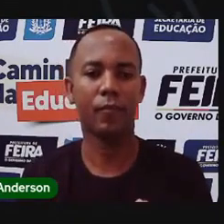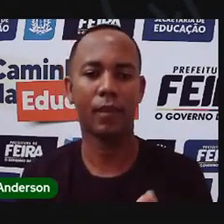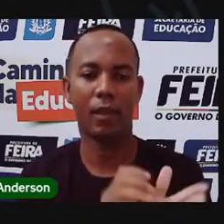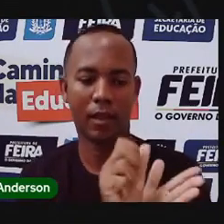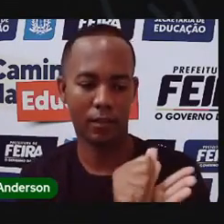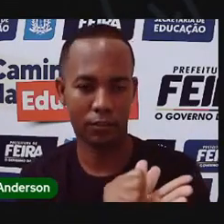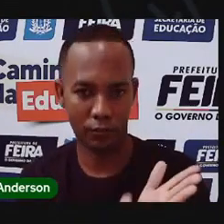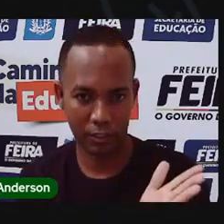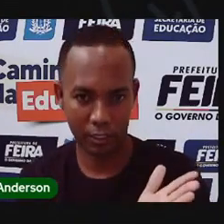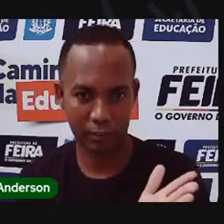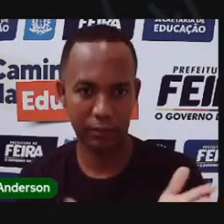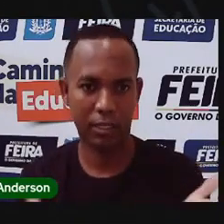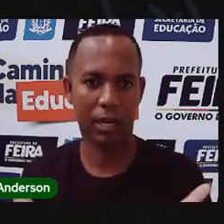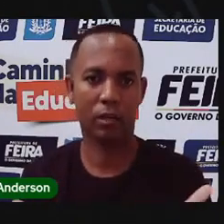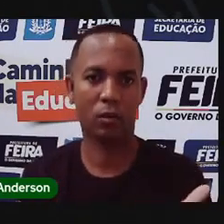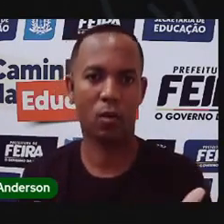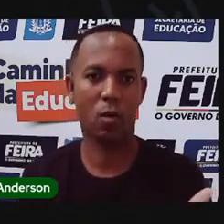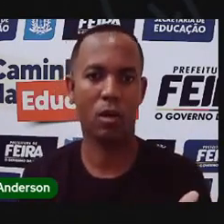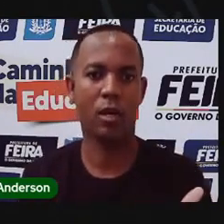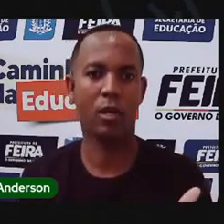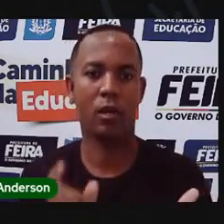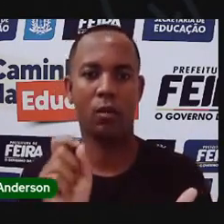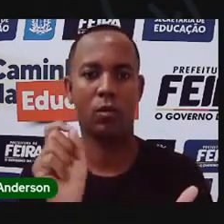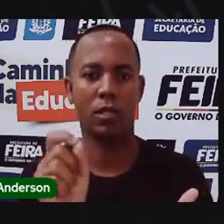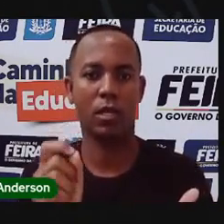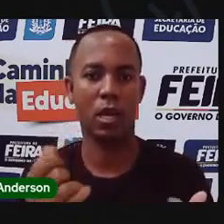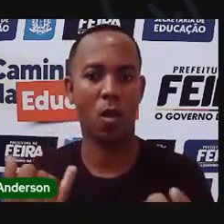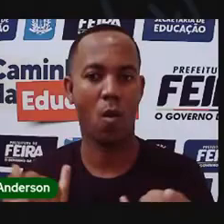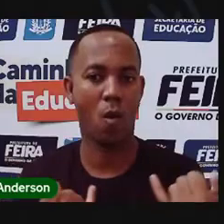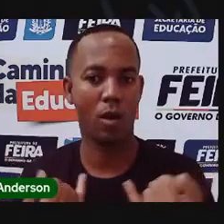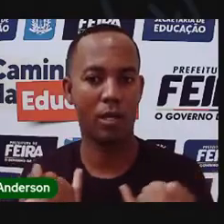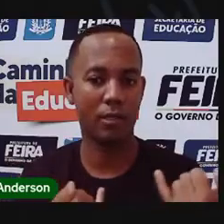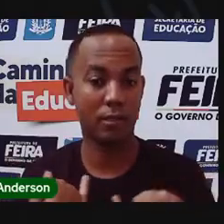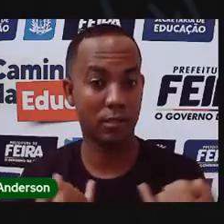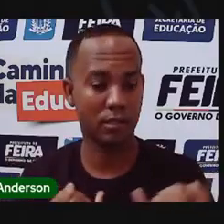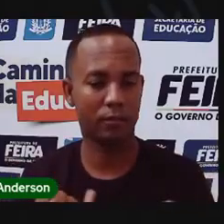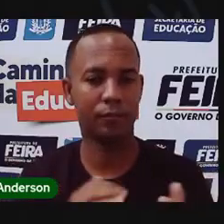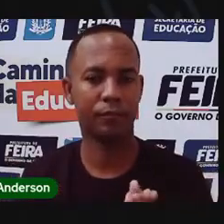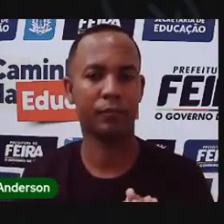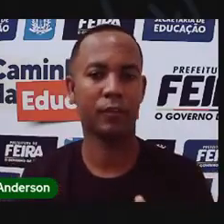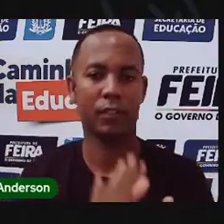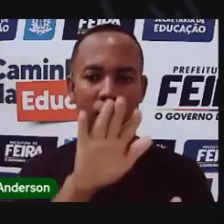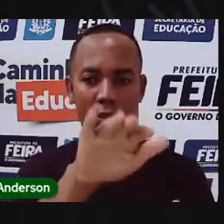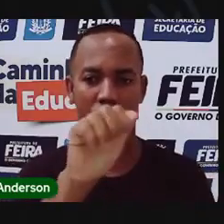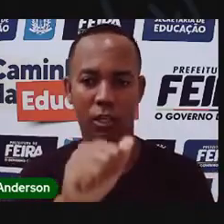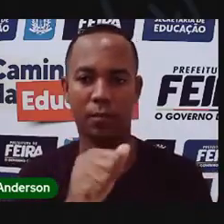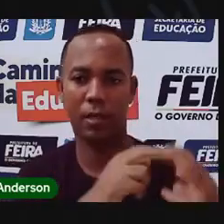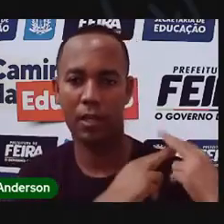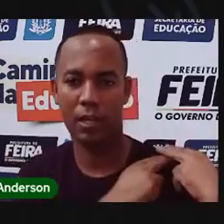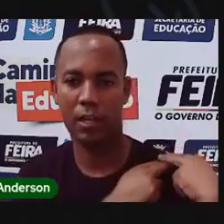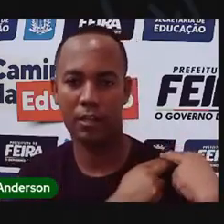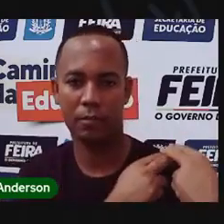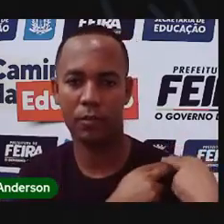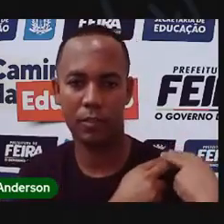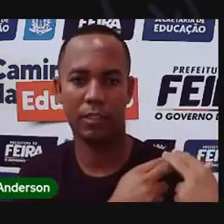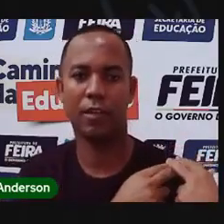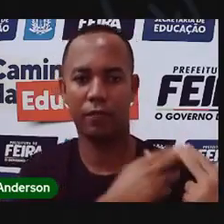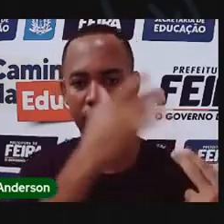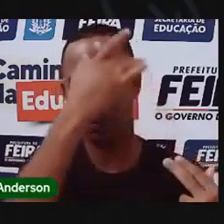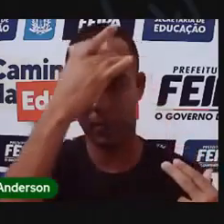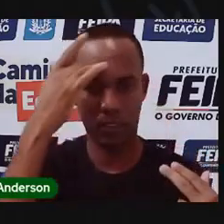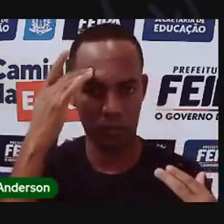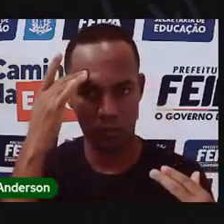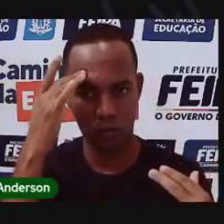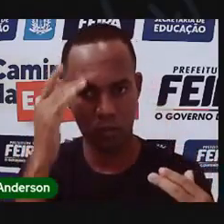atividade, vamos agora ouvir as orientações da Pro. Chama o seu responsável, a pessoa que fica com você,